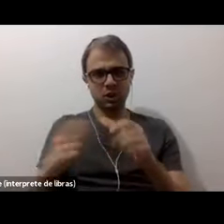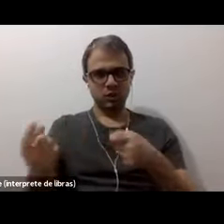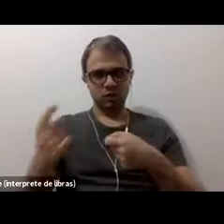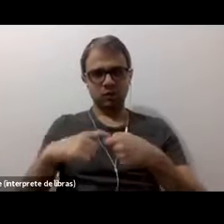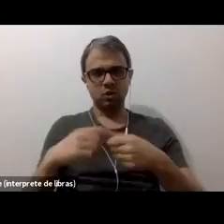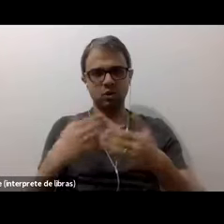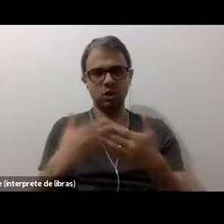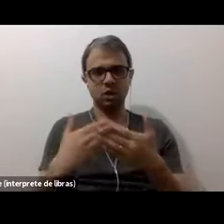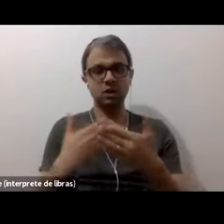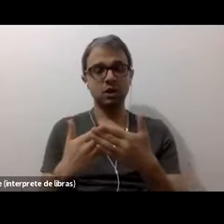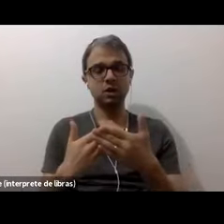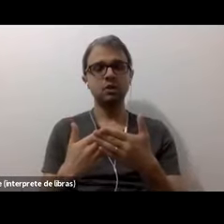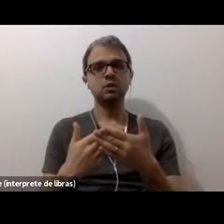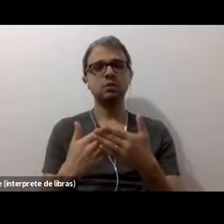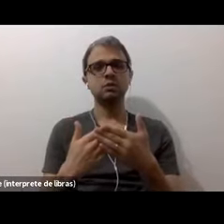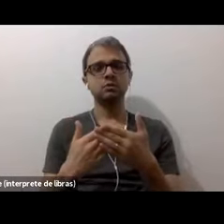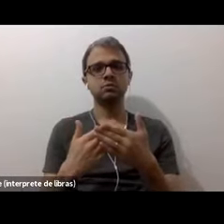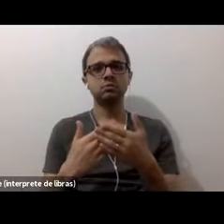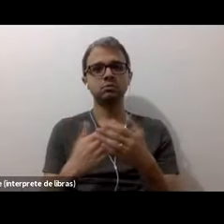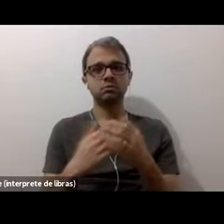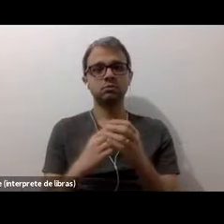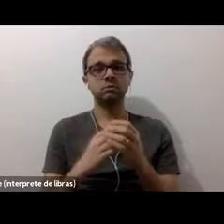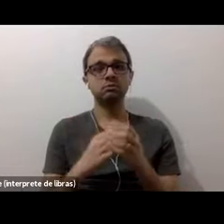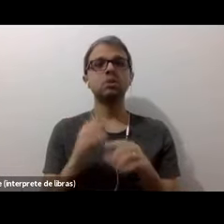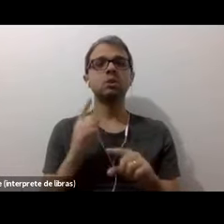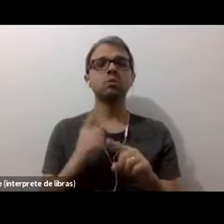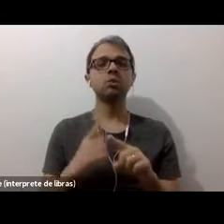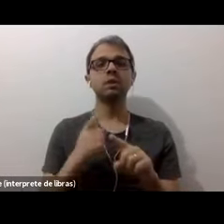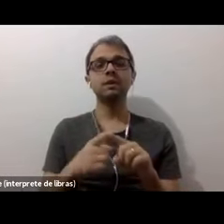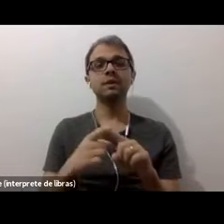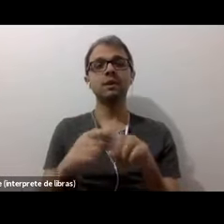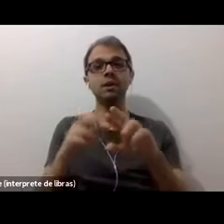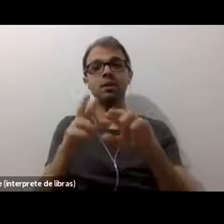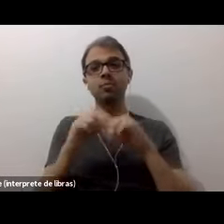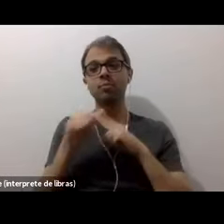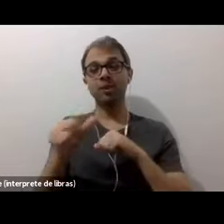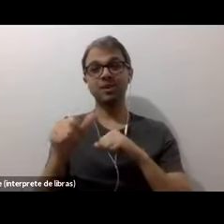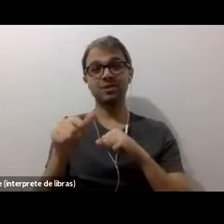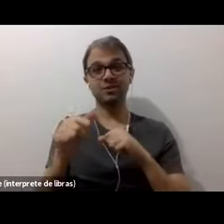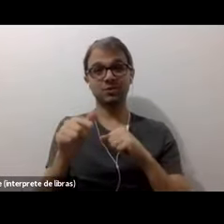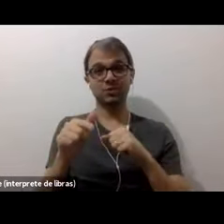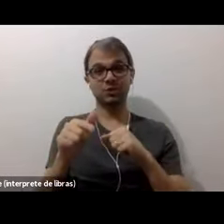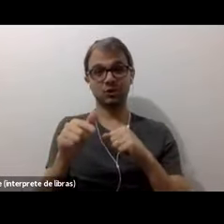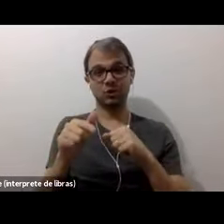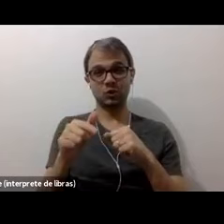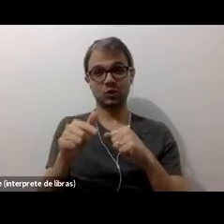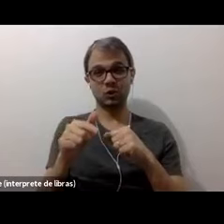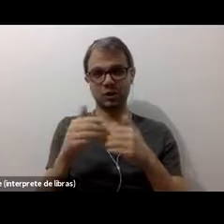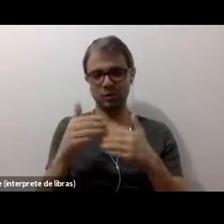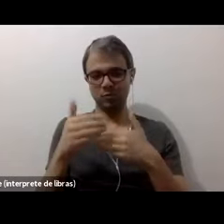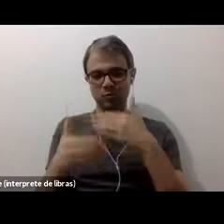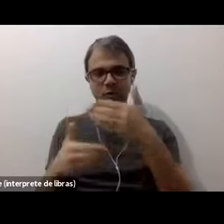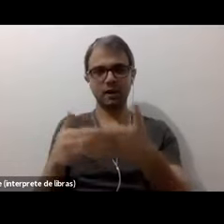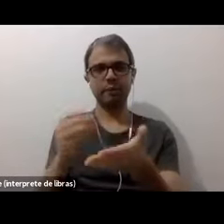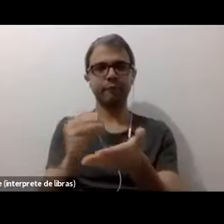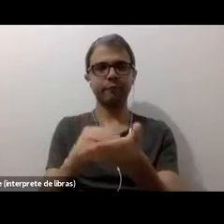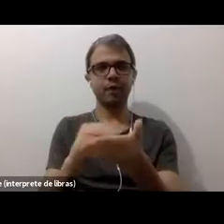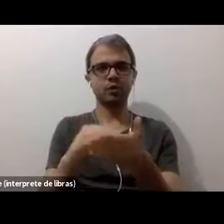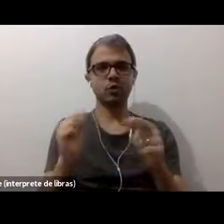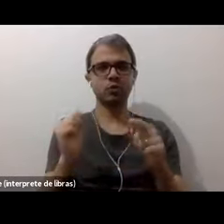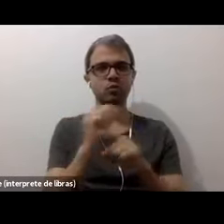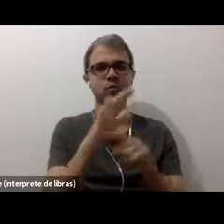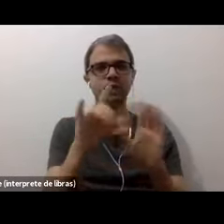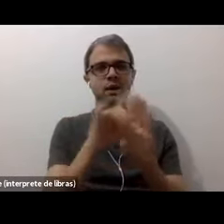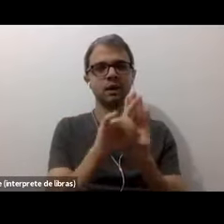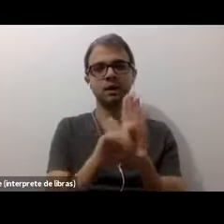por considerar algumas ilegalidades no processo, como, por exemplo, aplicação irregular de